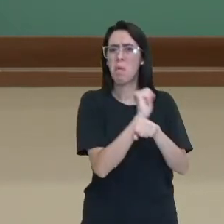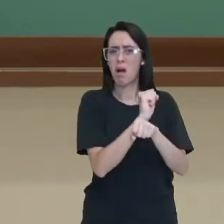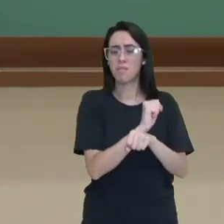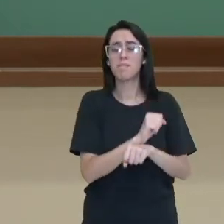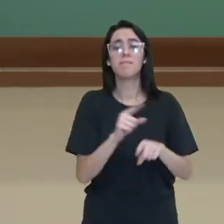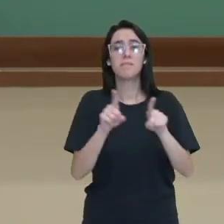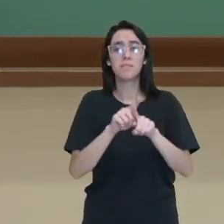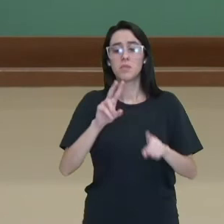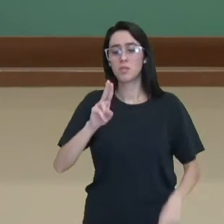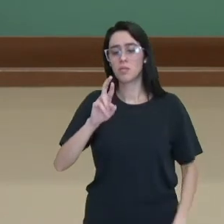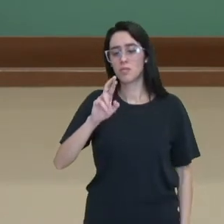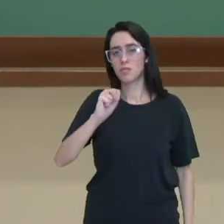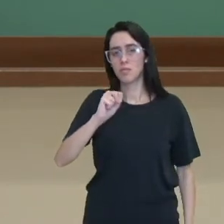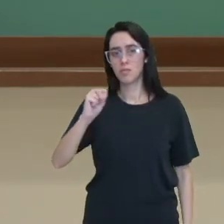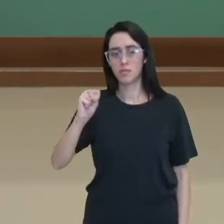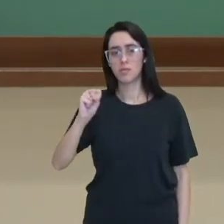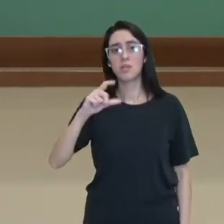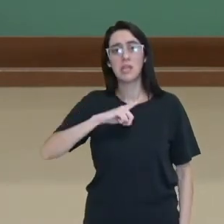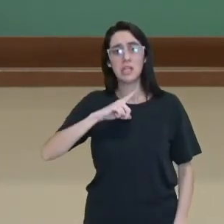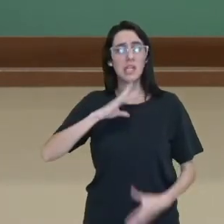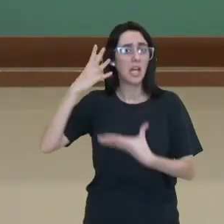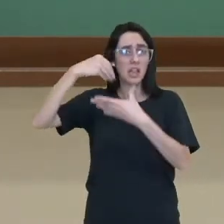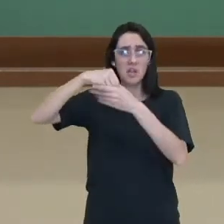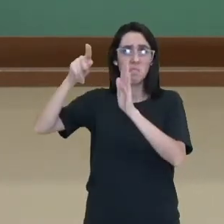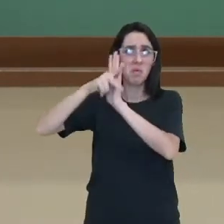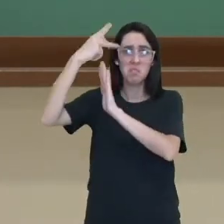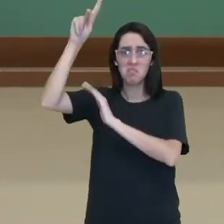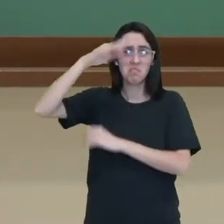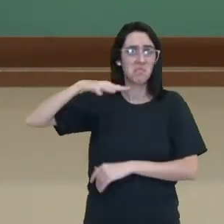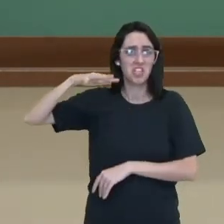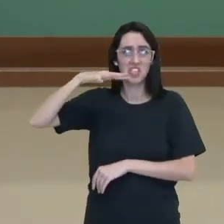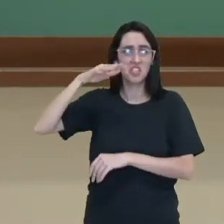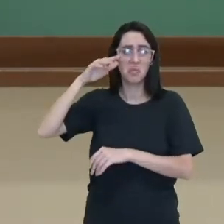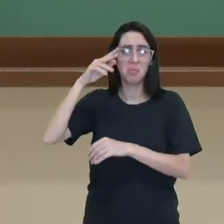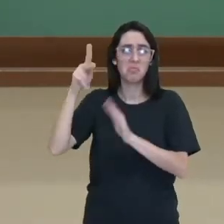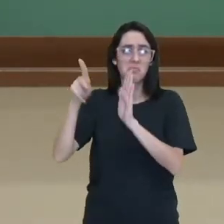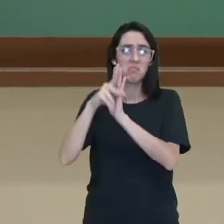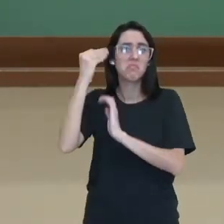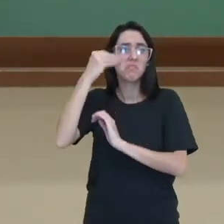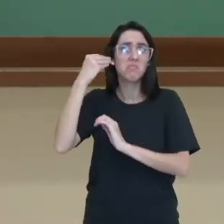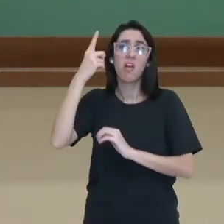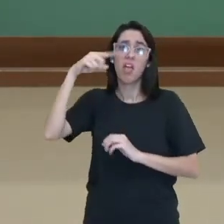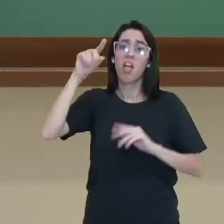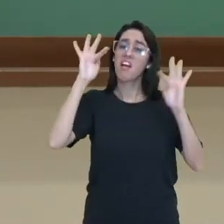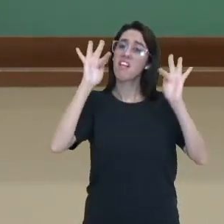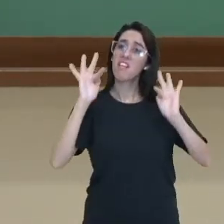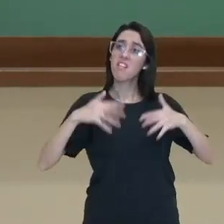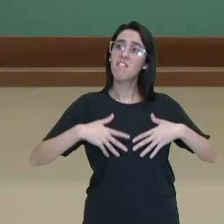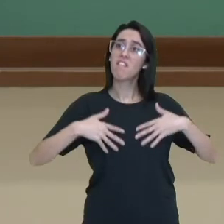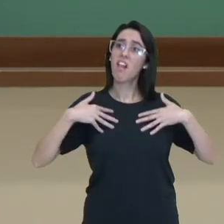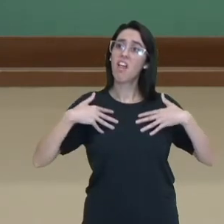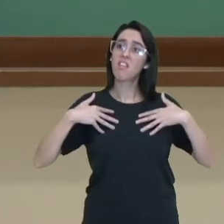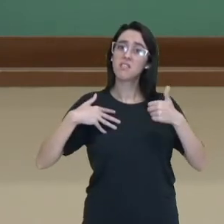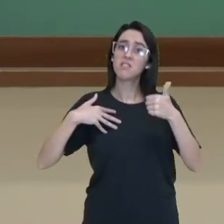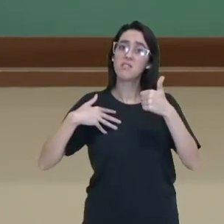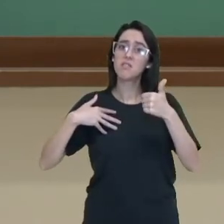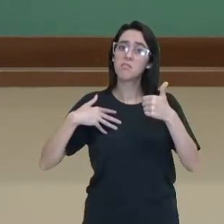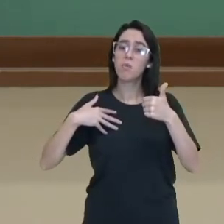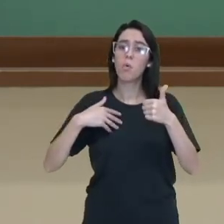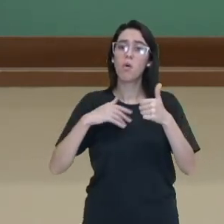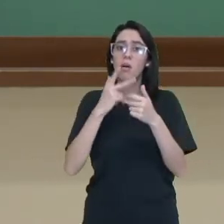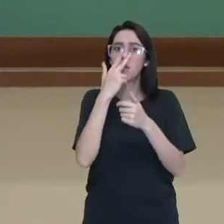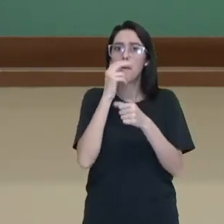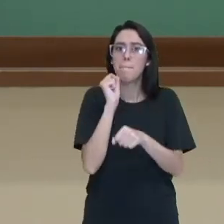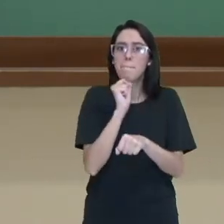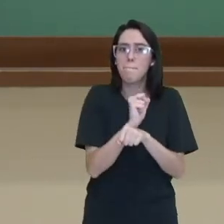que realizava os testes dentro do próprio território, acaba ficando feliz com a ideia da